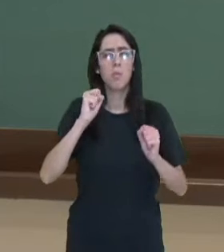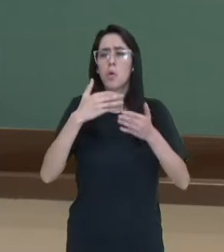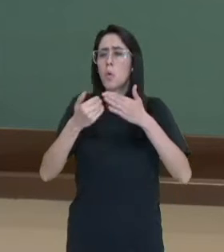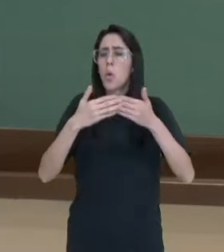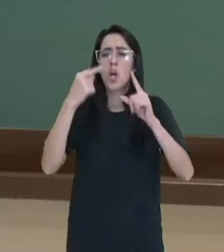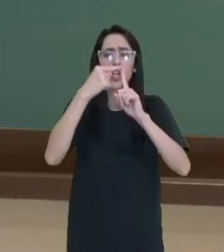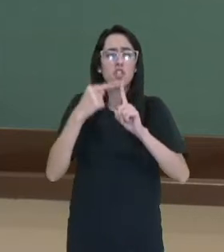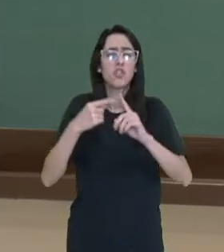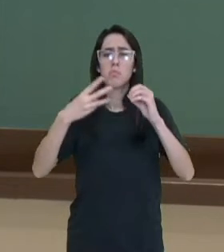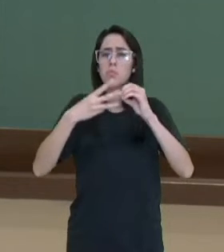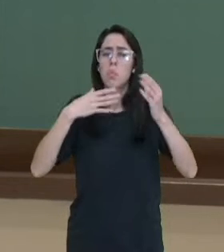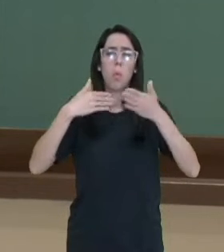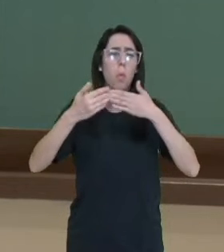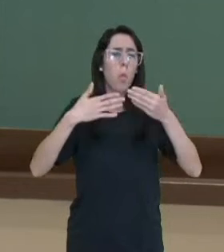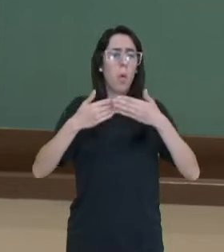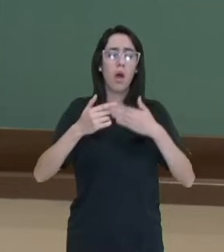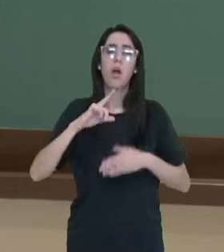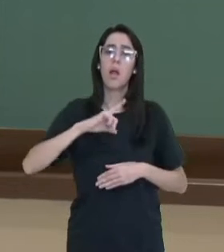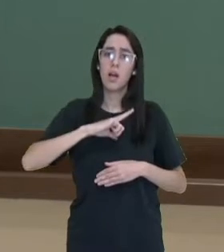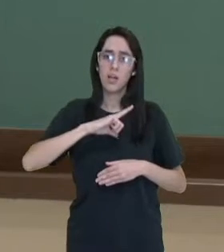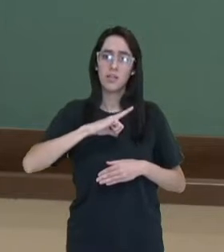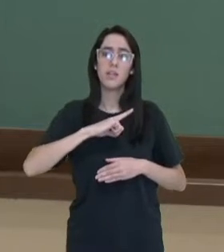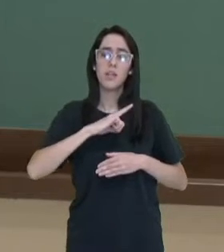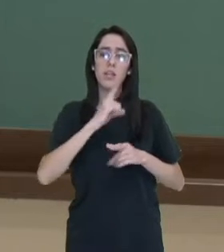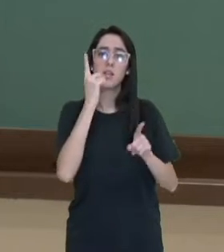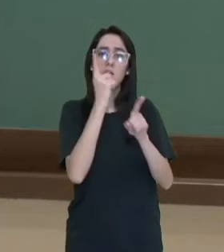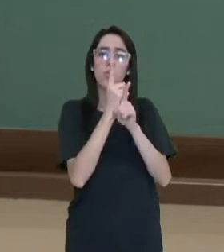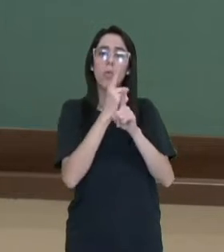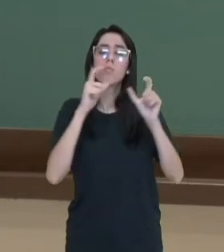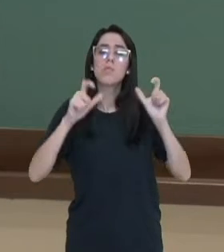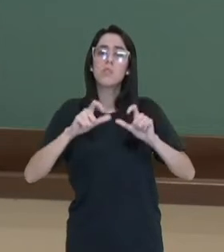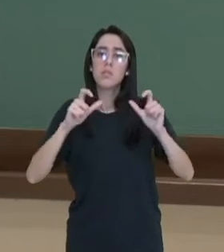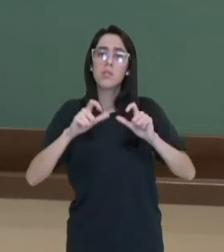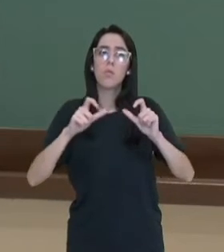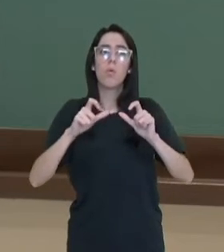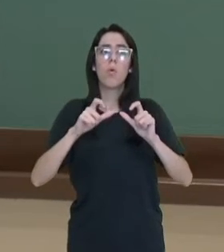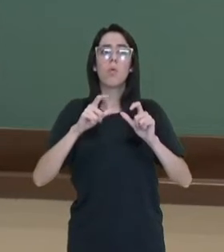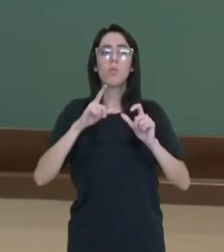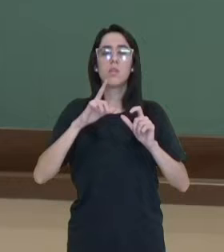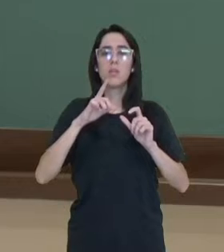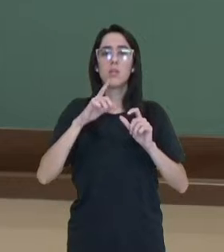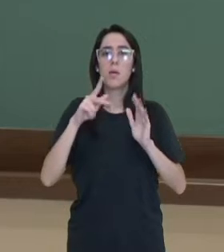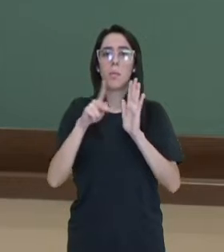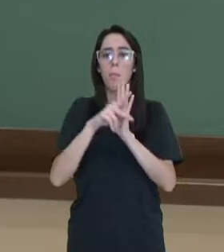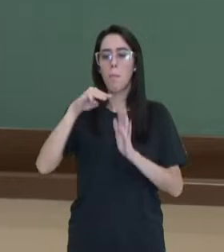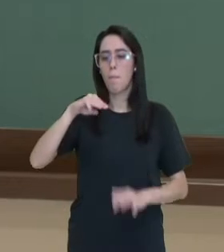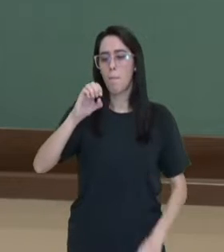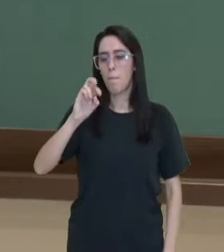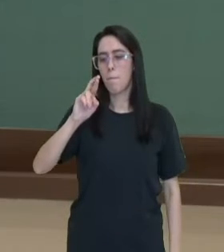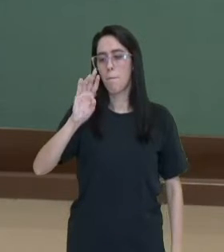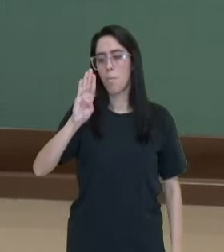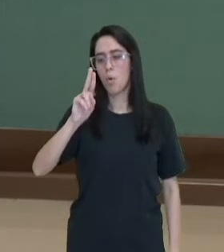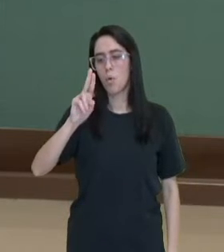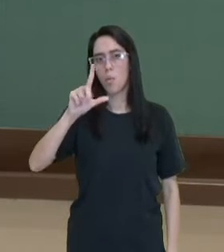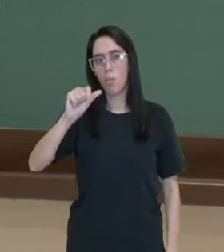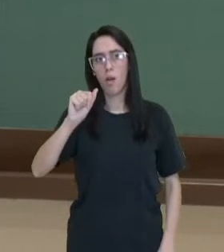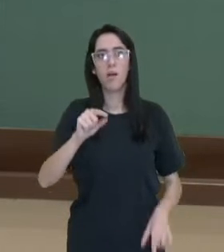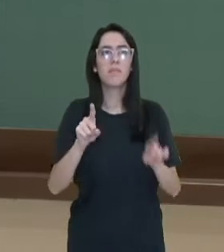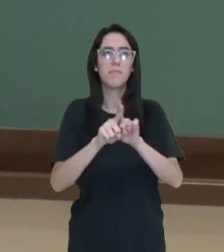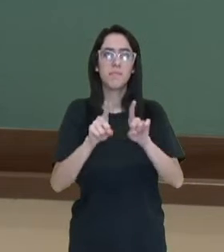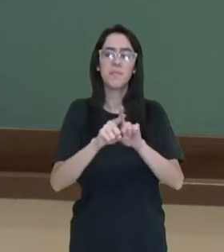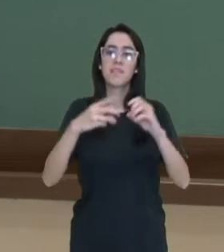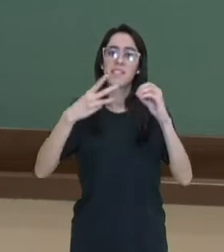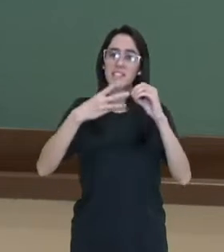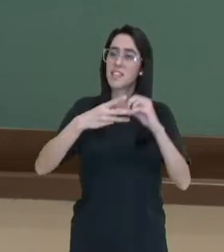celular. São aquelas que são encontradas lá no embriãozinho, lá na fase de mórula. As células-tronco pluripotentes